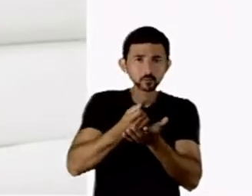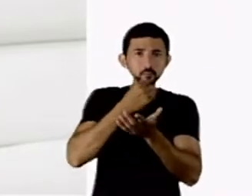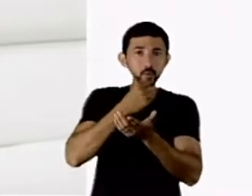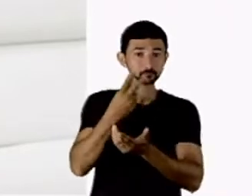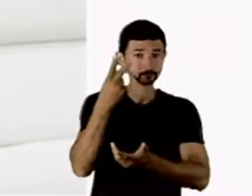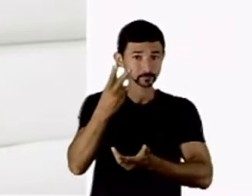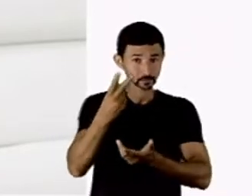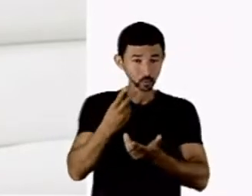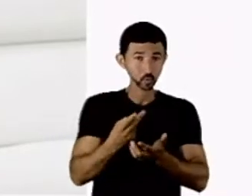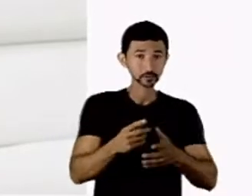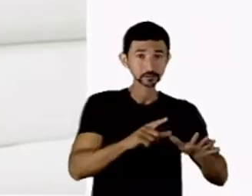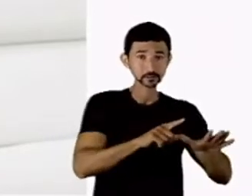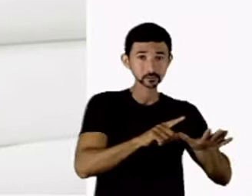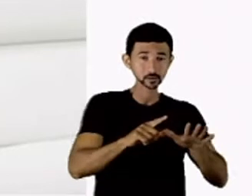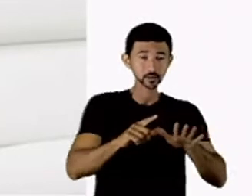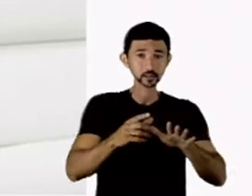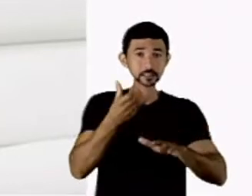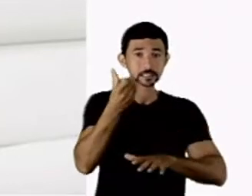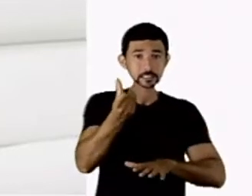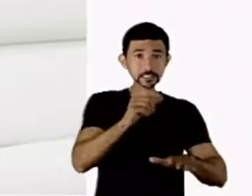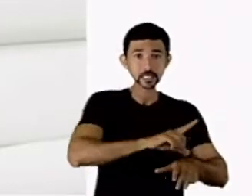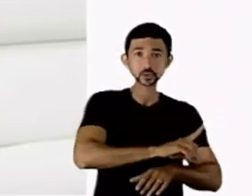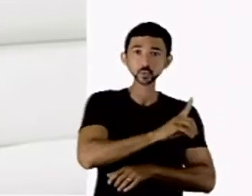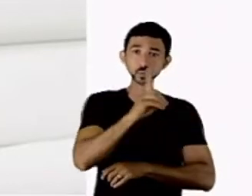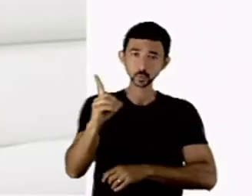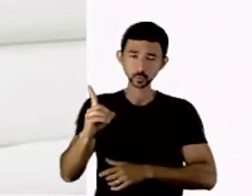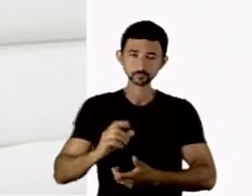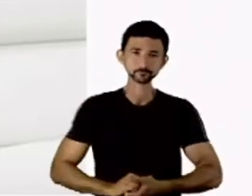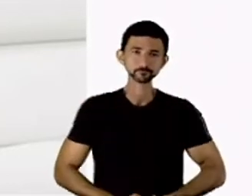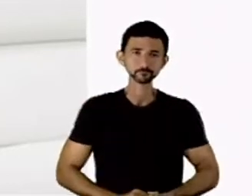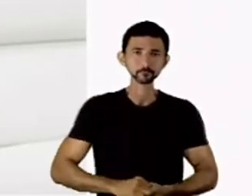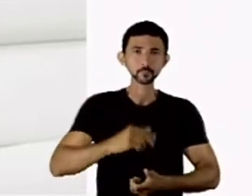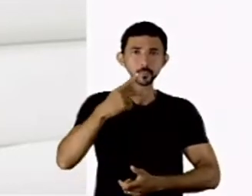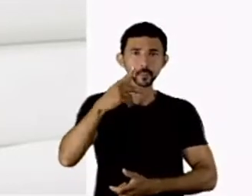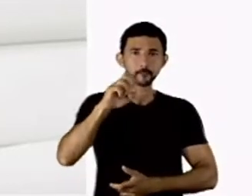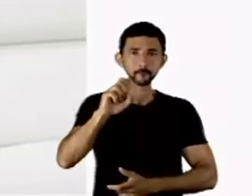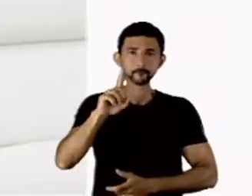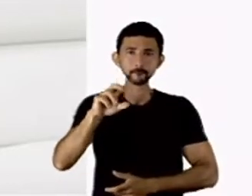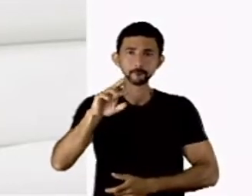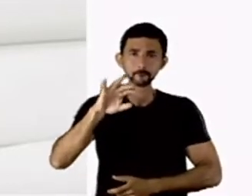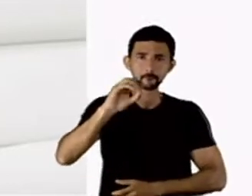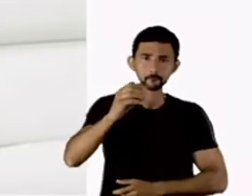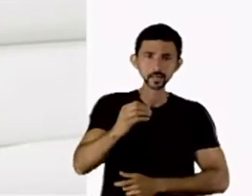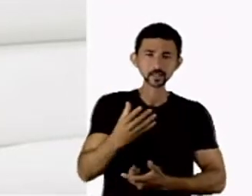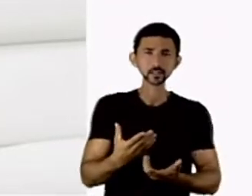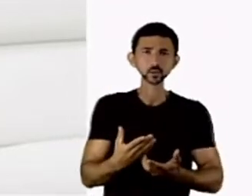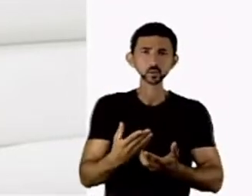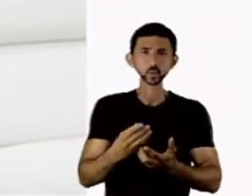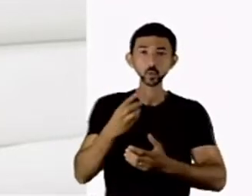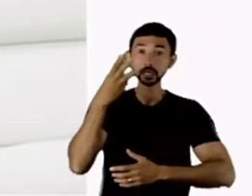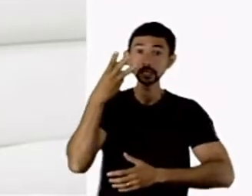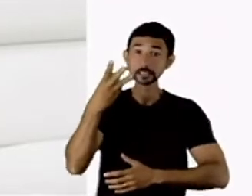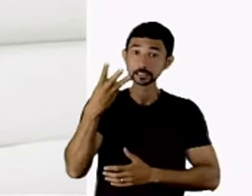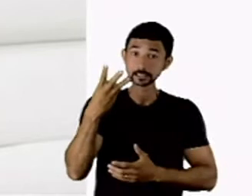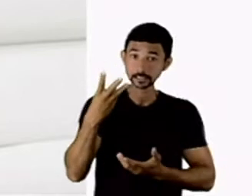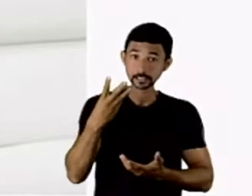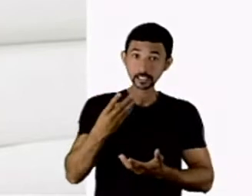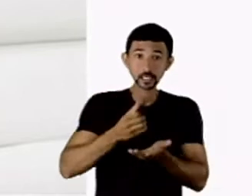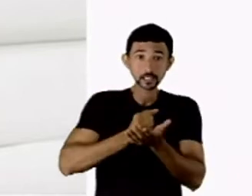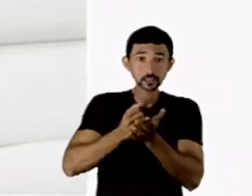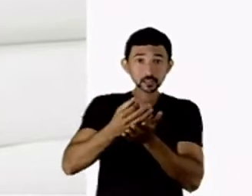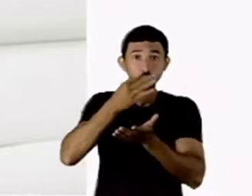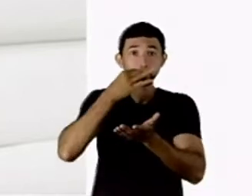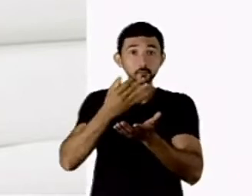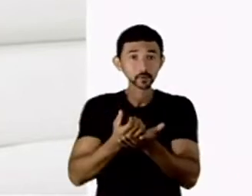durante 6 dias. E Pedro, 3 comprimidos durante